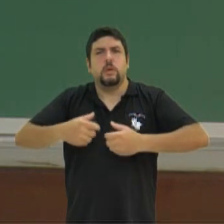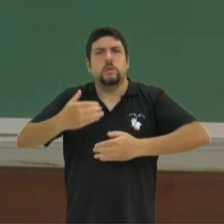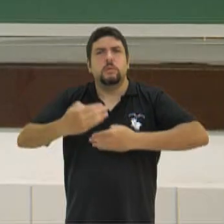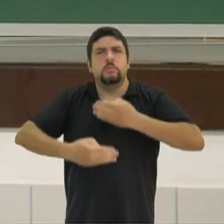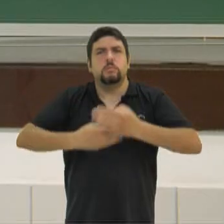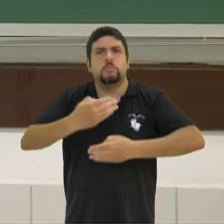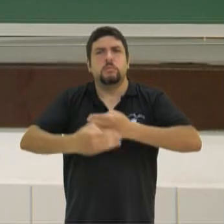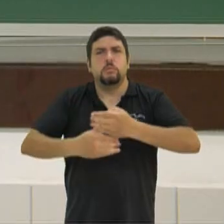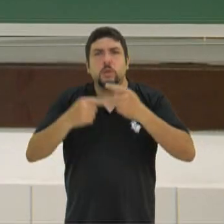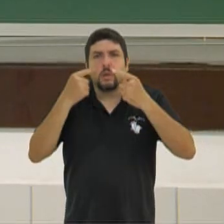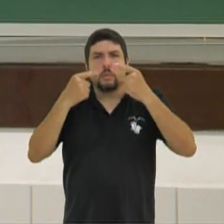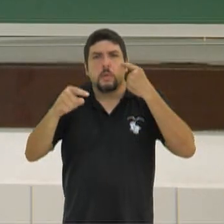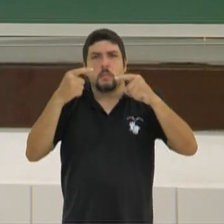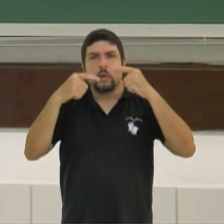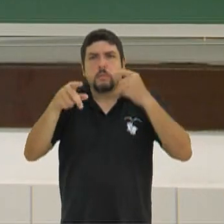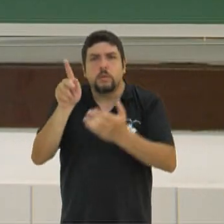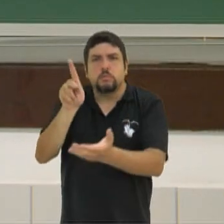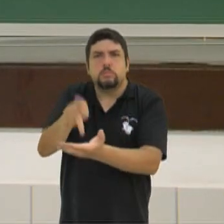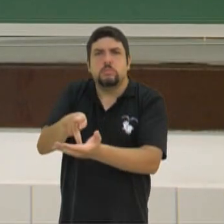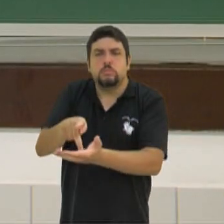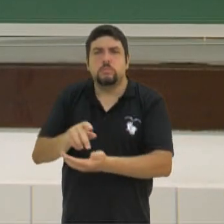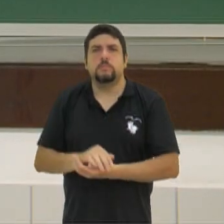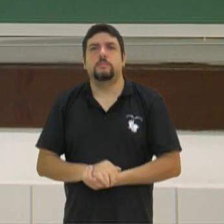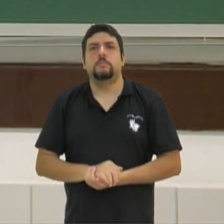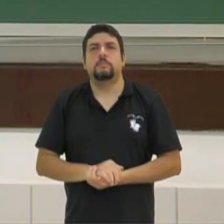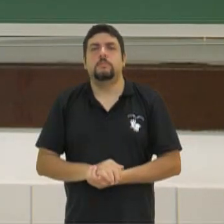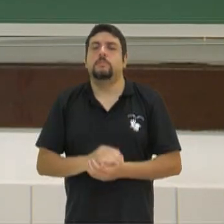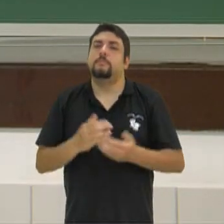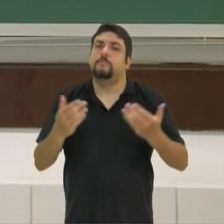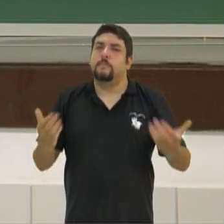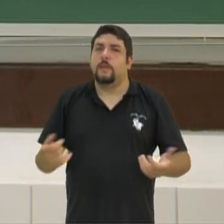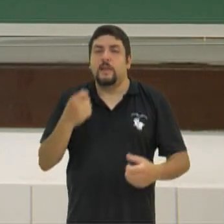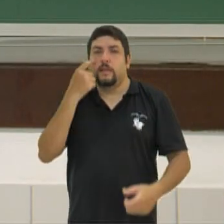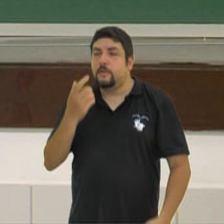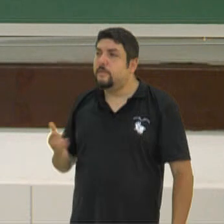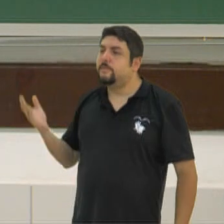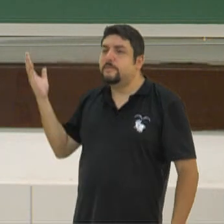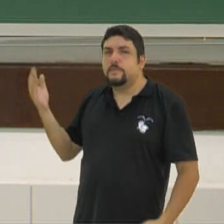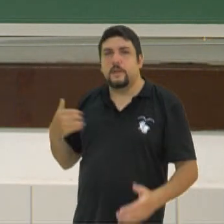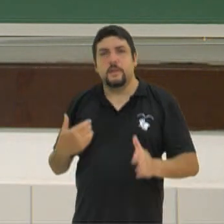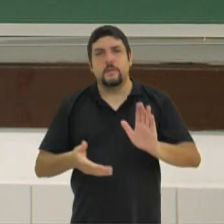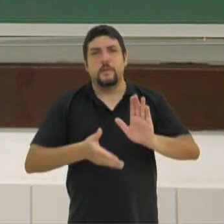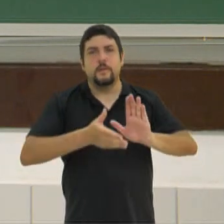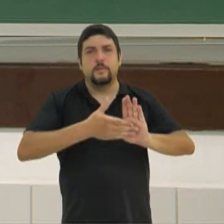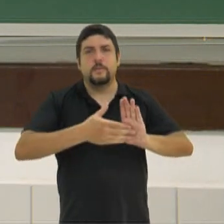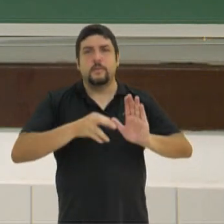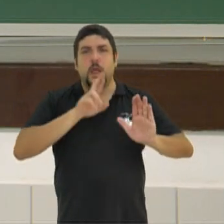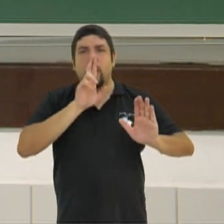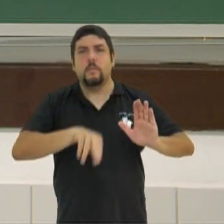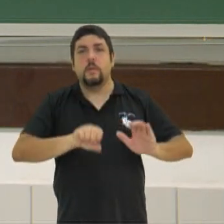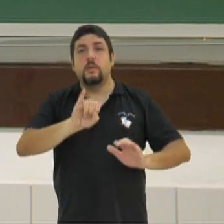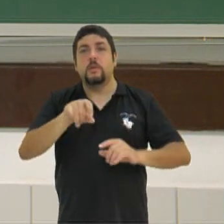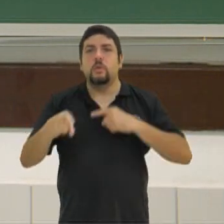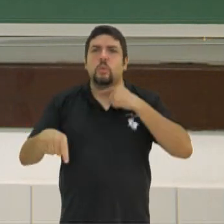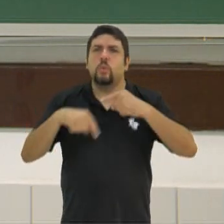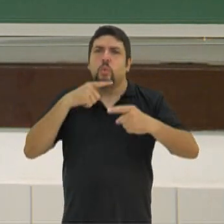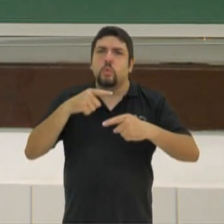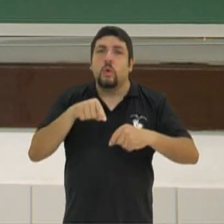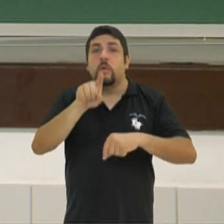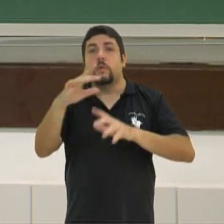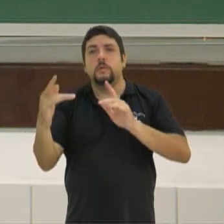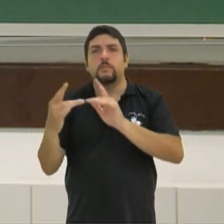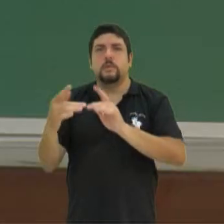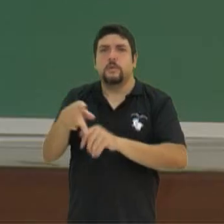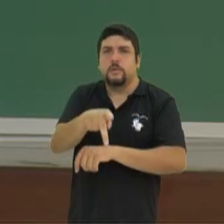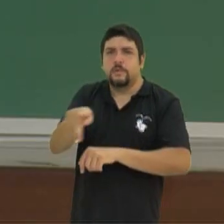verdades sobre o mundo. Beleza? Então fica uma sugestão de resposta. Caso vocês tenham ficado ainda com dúvida, entre em contato lá com o seu